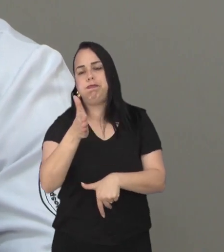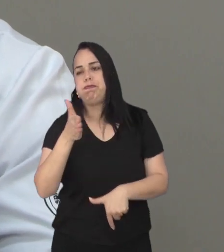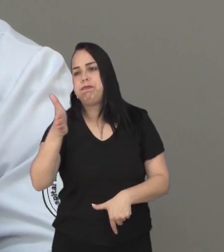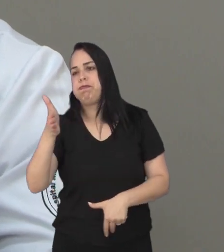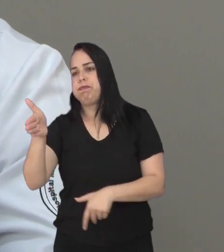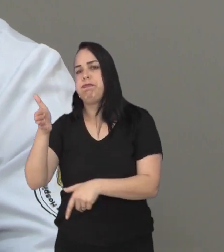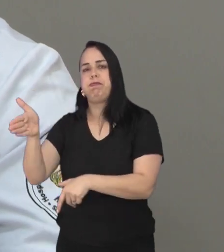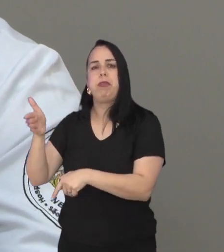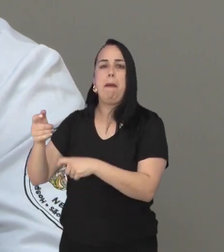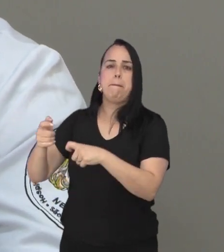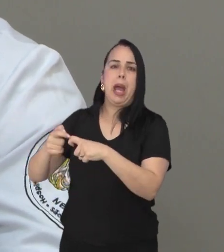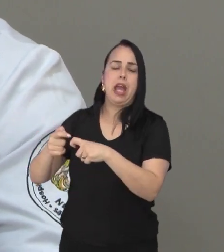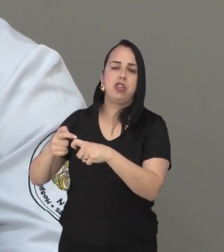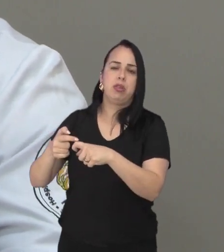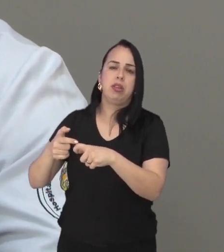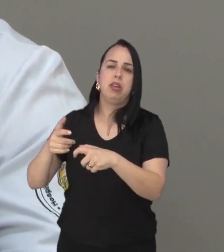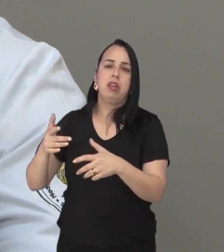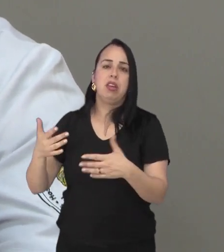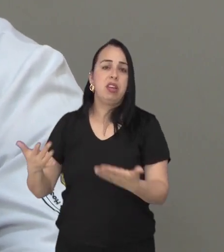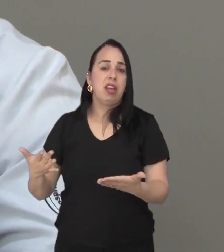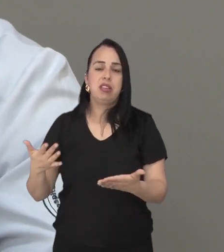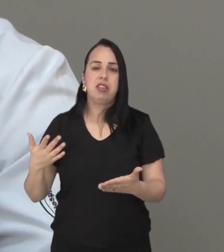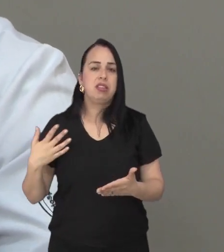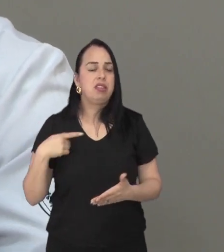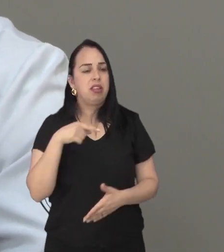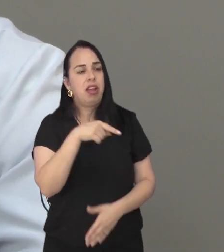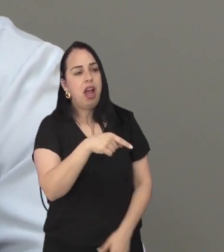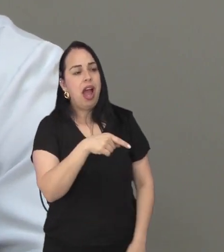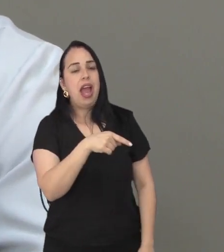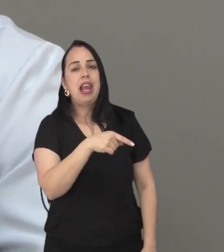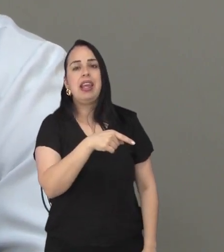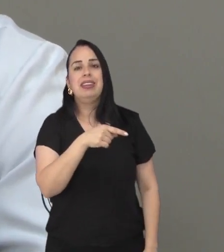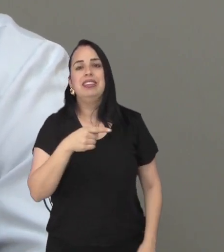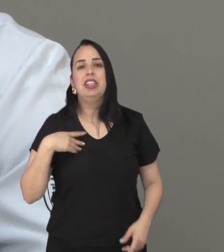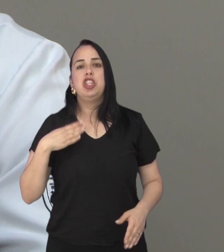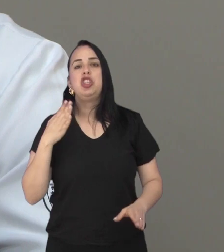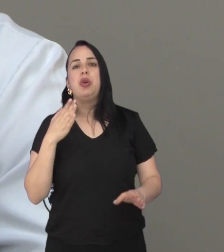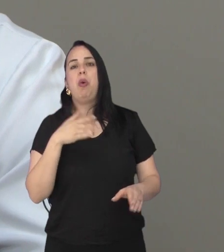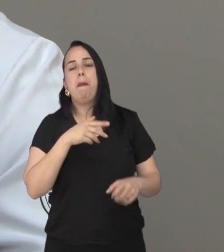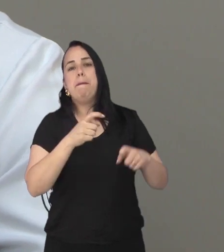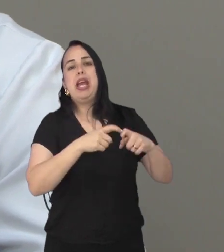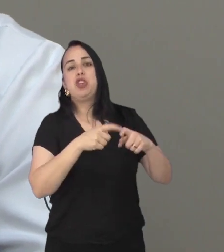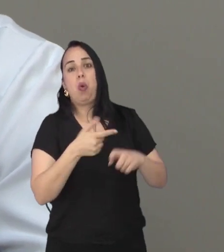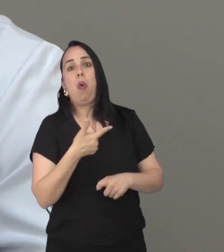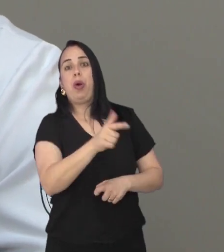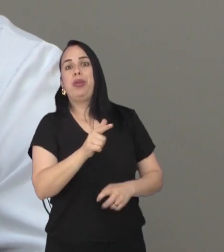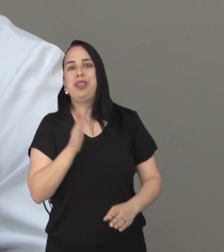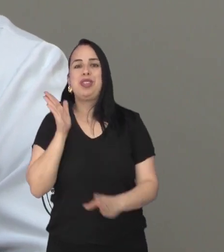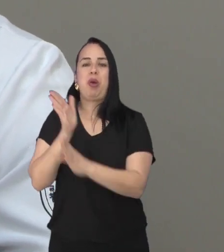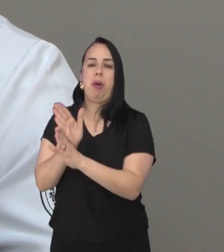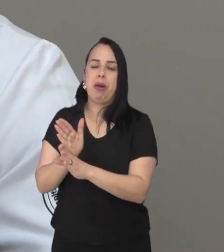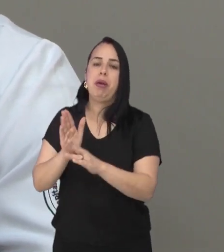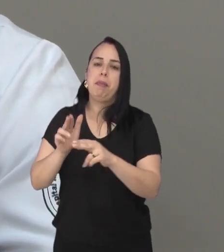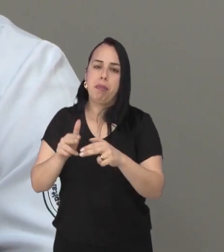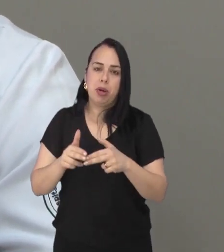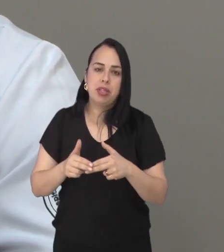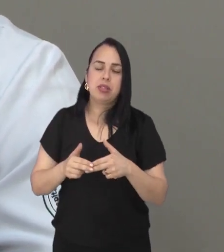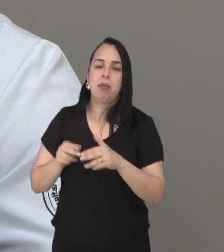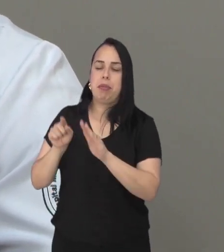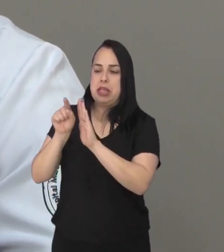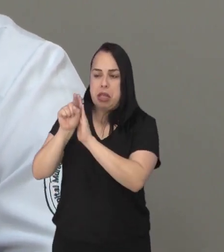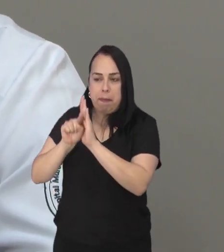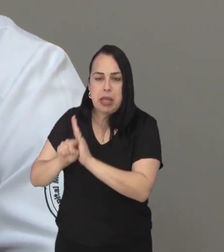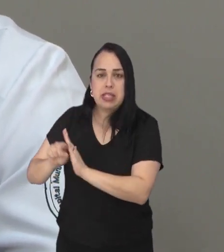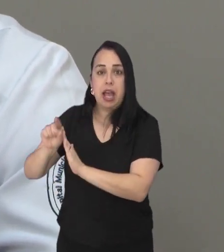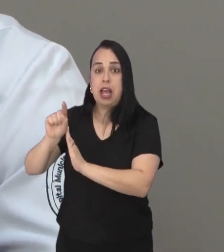profissionais, rodam em alguns médicos, né? E por vezes ele acaba em alguém que abre um pouquinho o olho para isso. Para fechar o diagnóstico, para confirmação de diagnóstico, a gente precisa